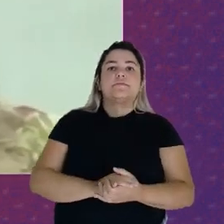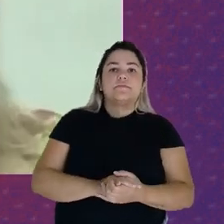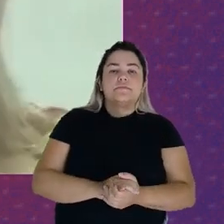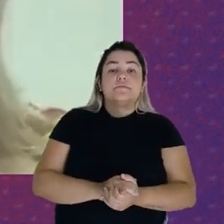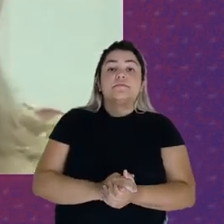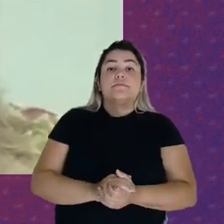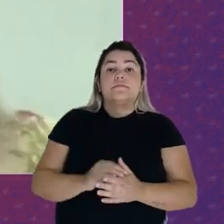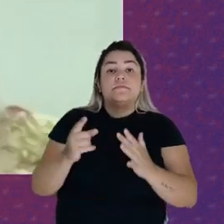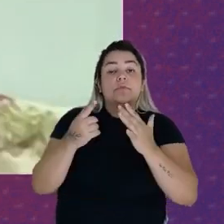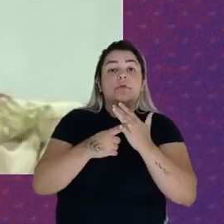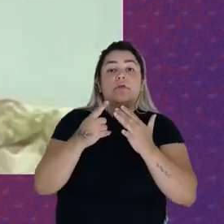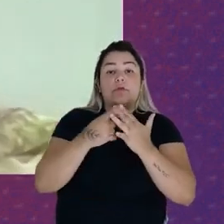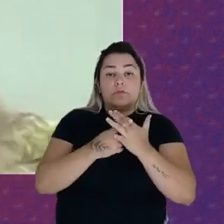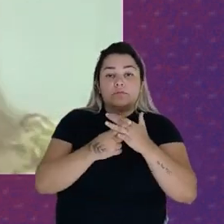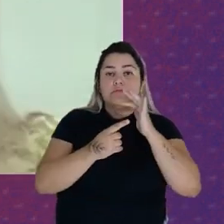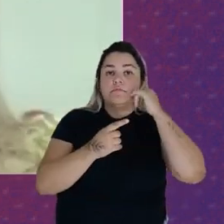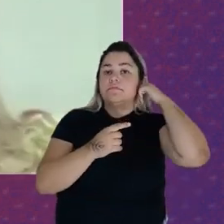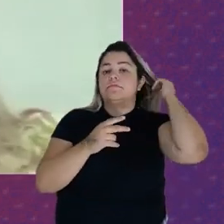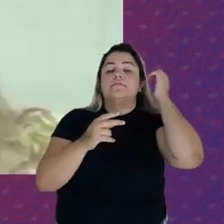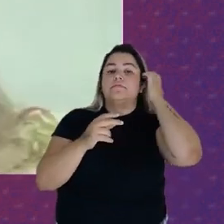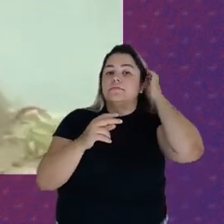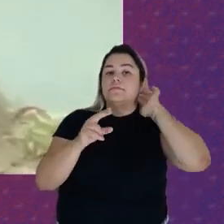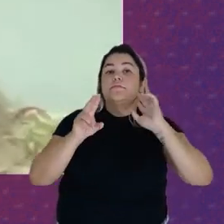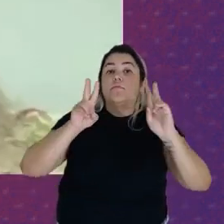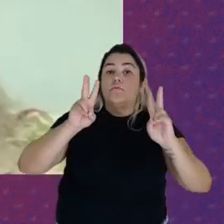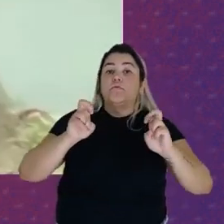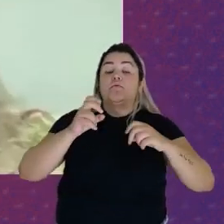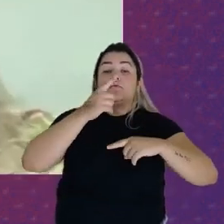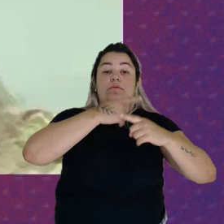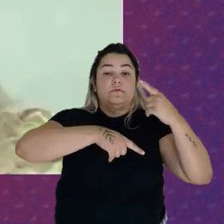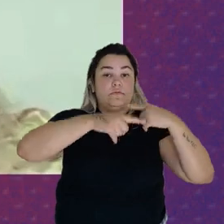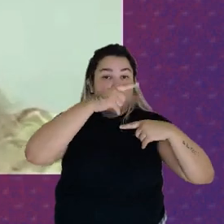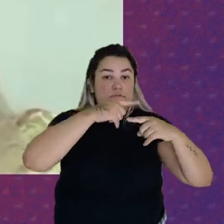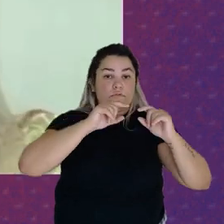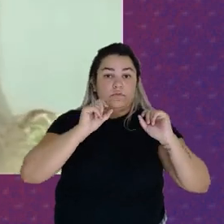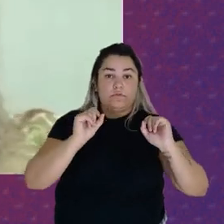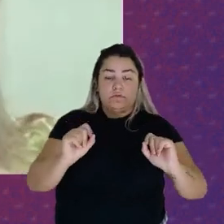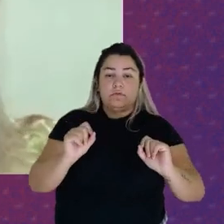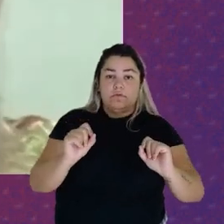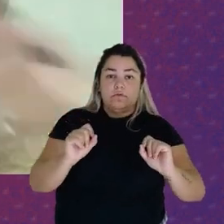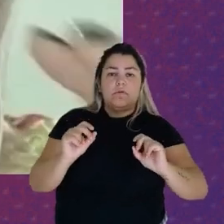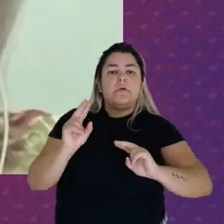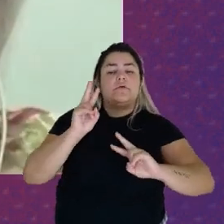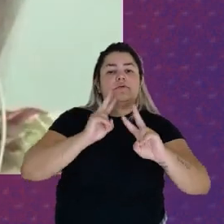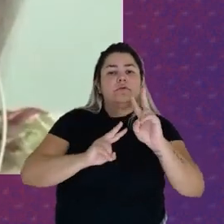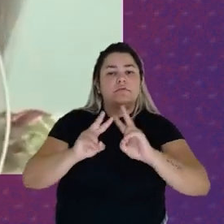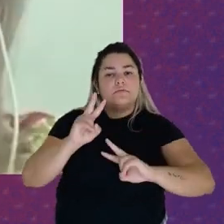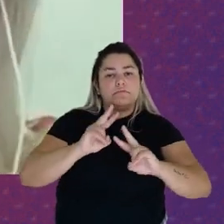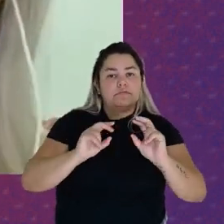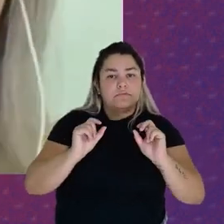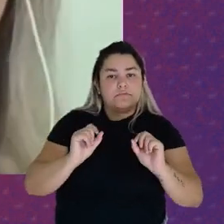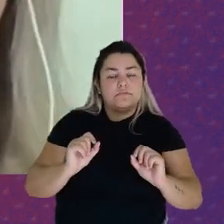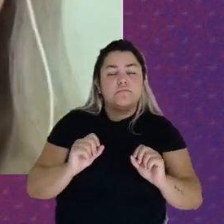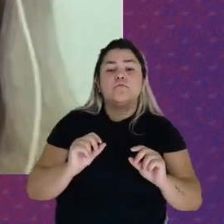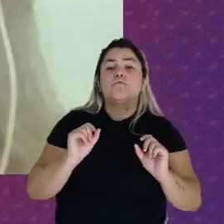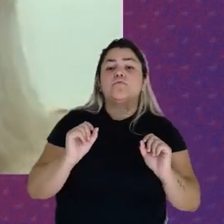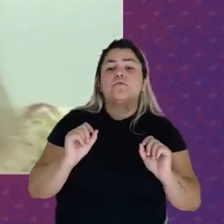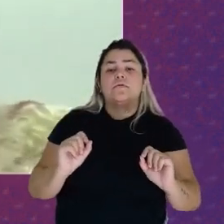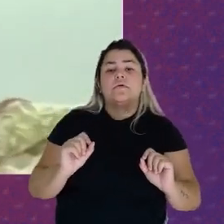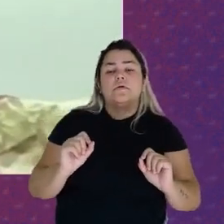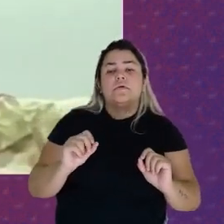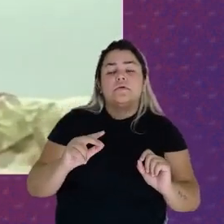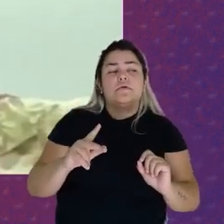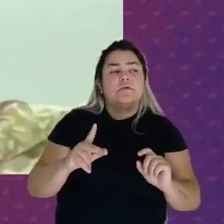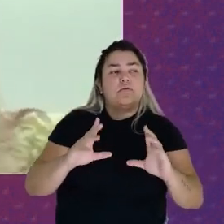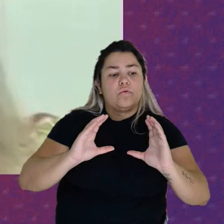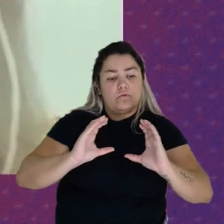entre os gêneros, né? Se constrói uma visão, um estereótipo de qual deve ser o comportamento